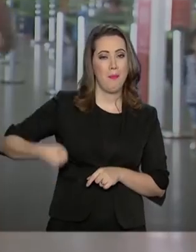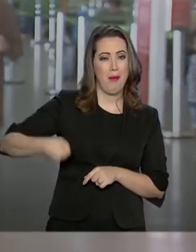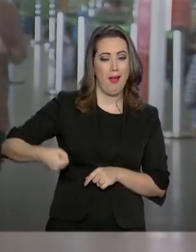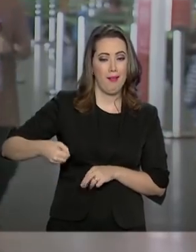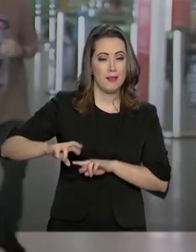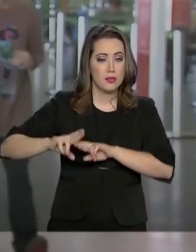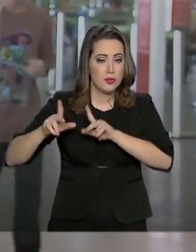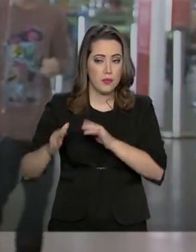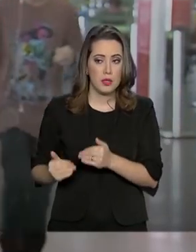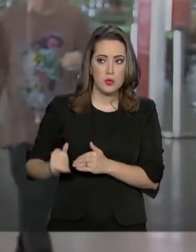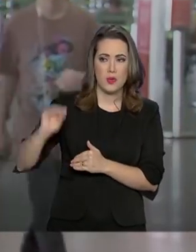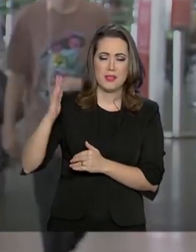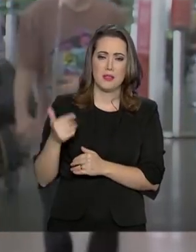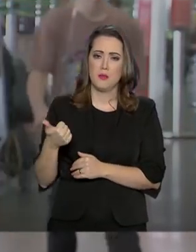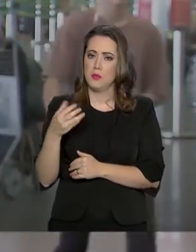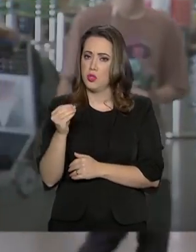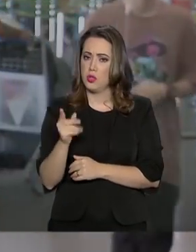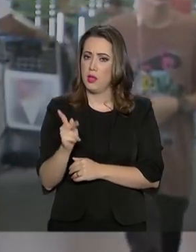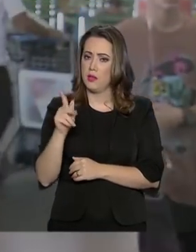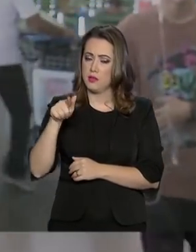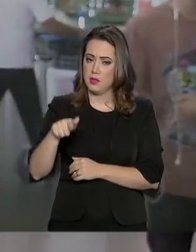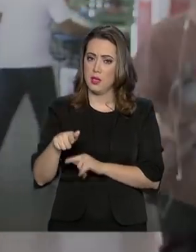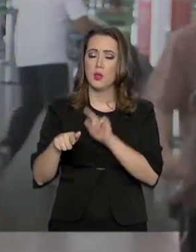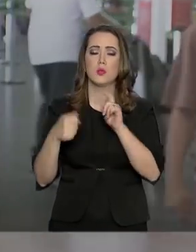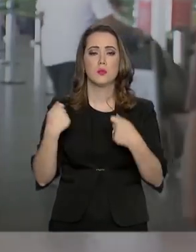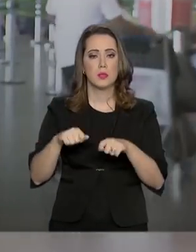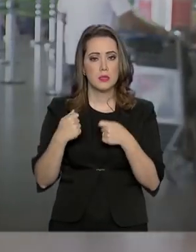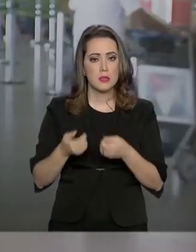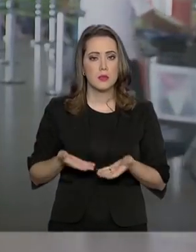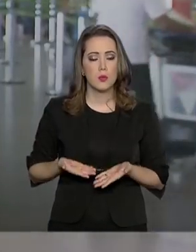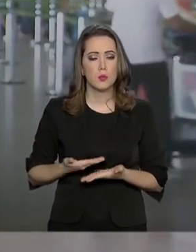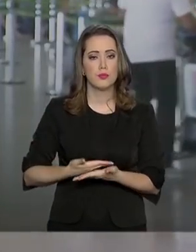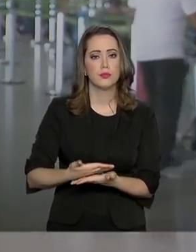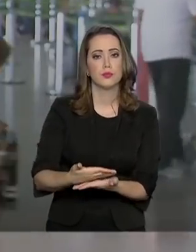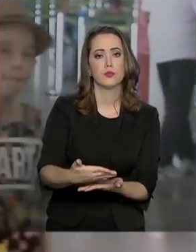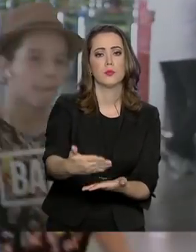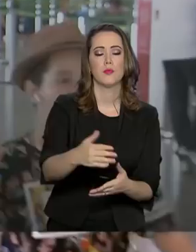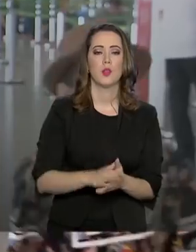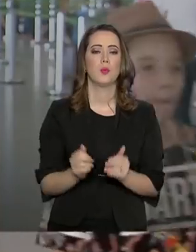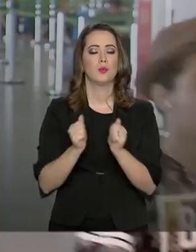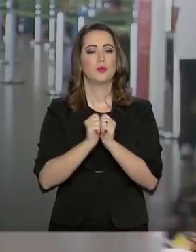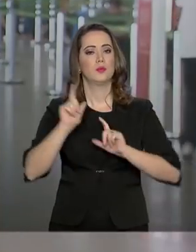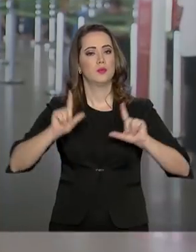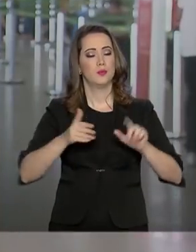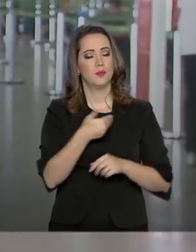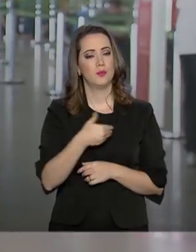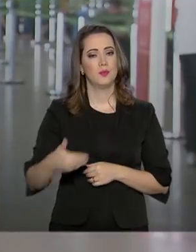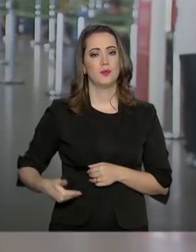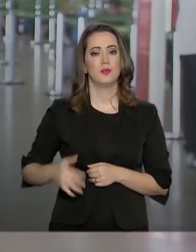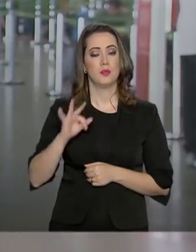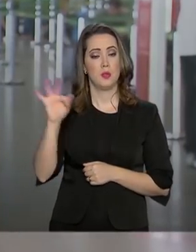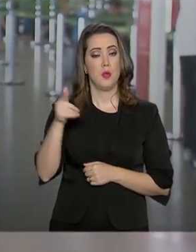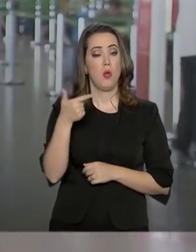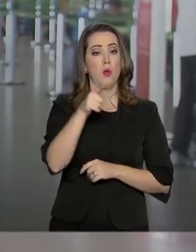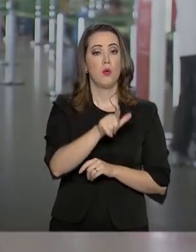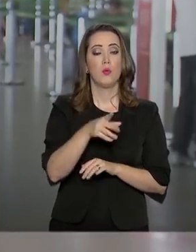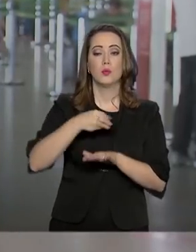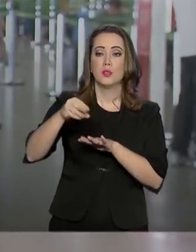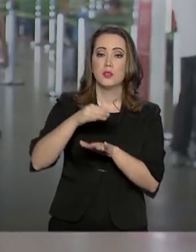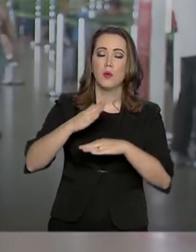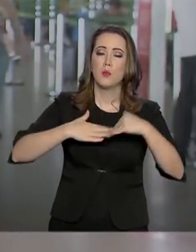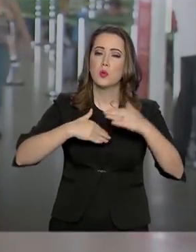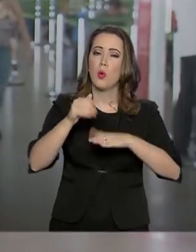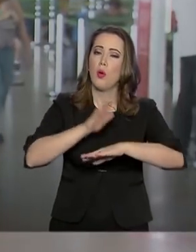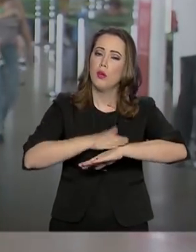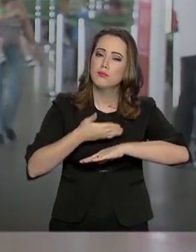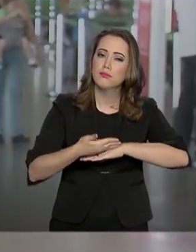padrão ou com mais de 10 quilos devem ser despachadas. Nós continuamos por aqui, voltamos a qualquer momento com outras informações